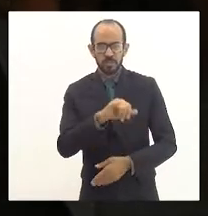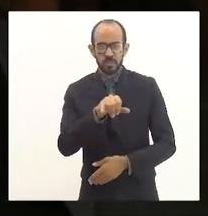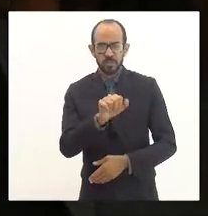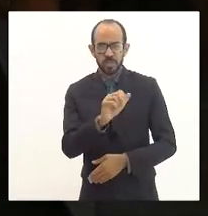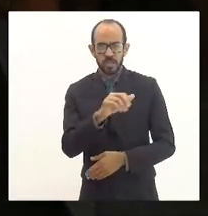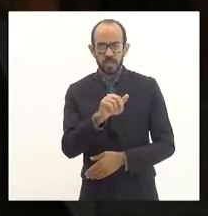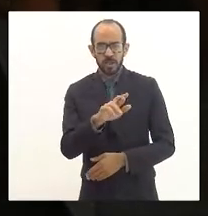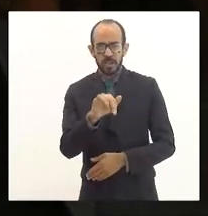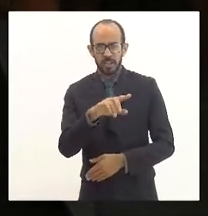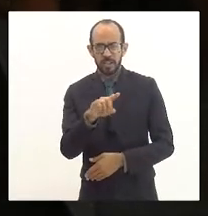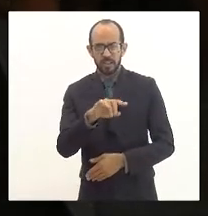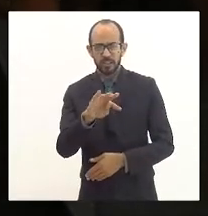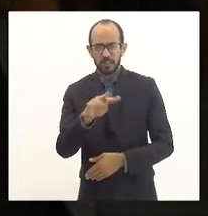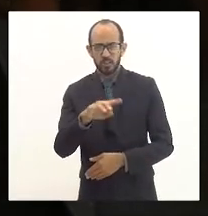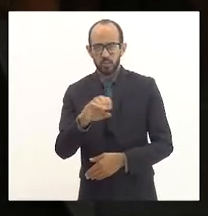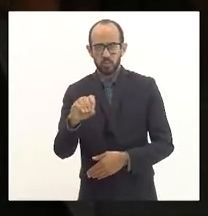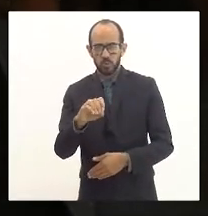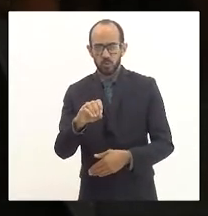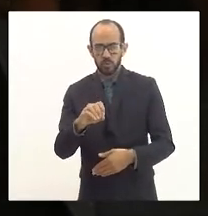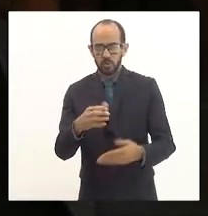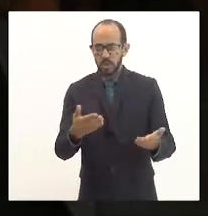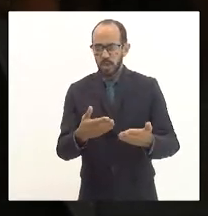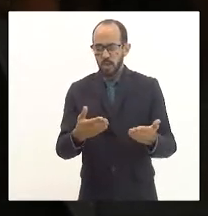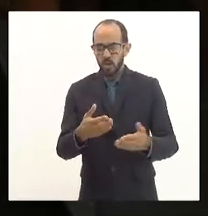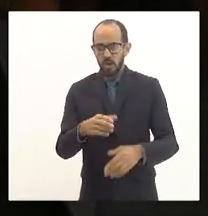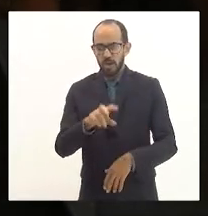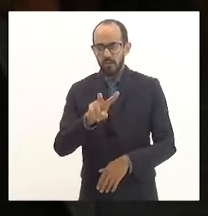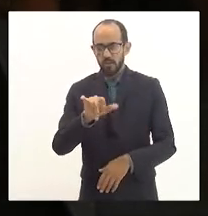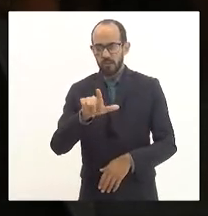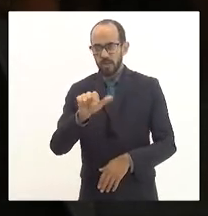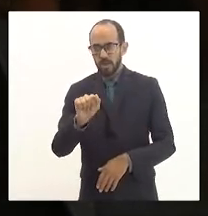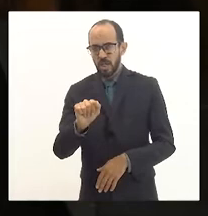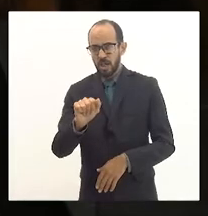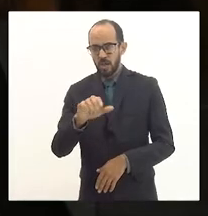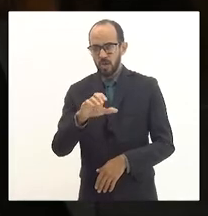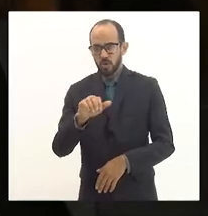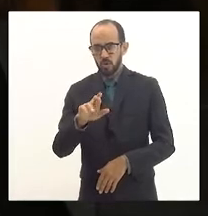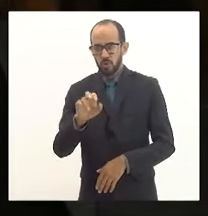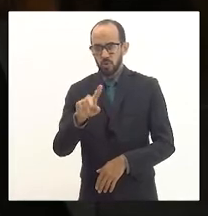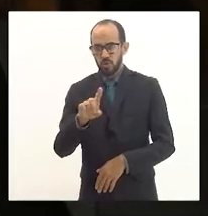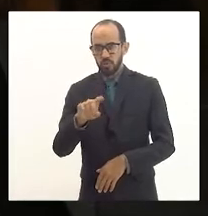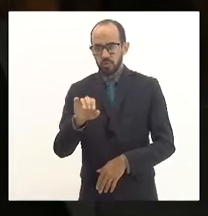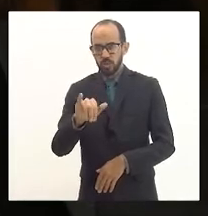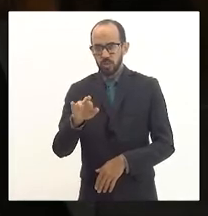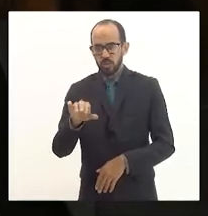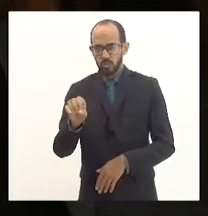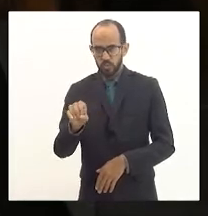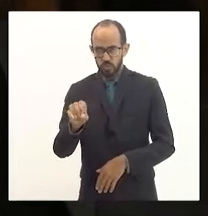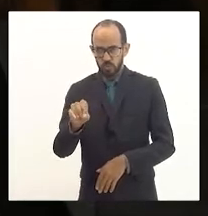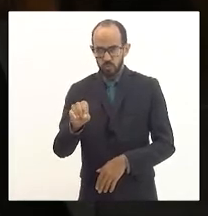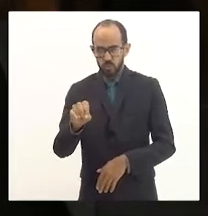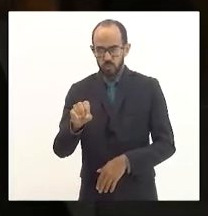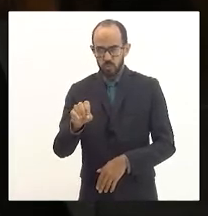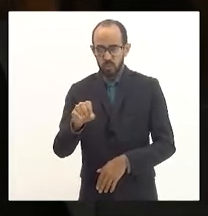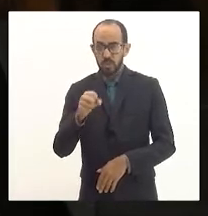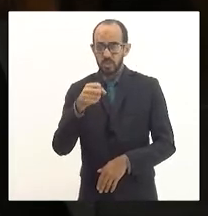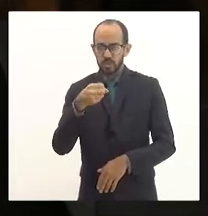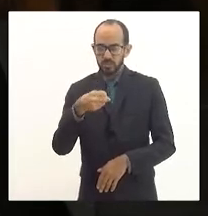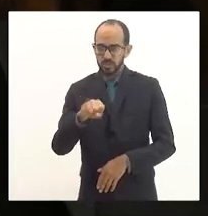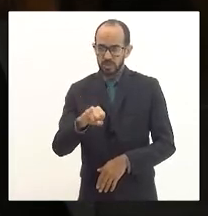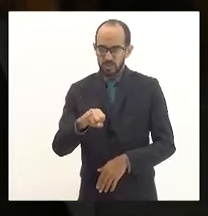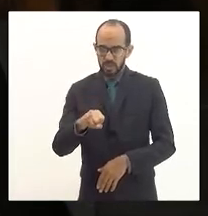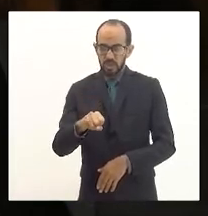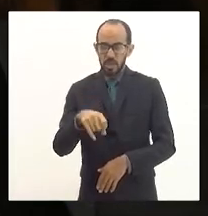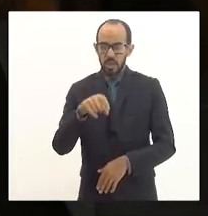e agora Vila Cruzeiro é independente de ser policial ou